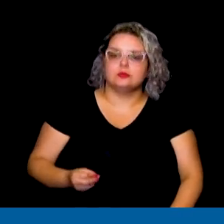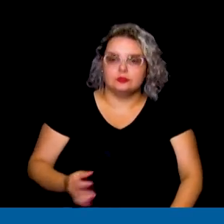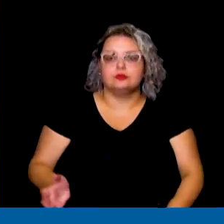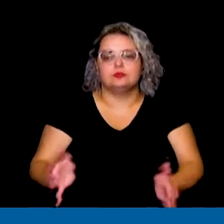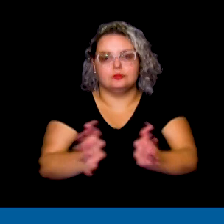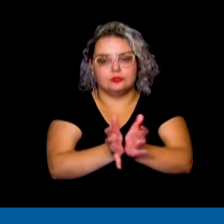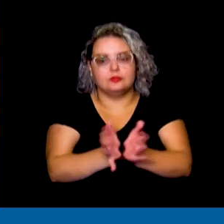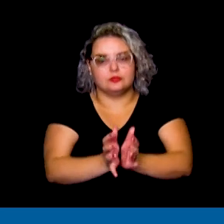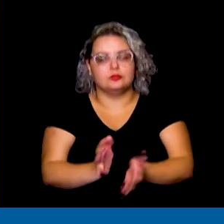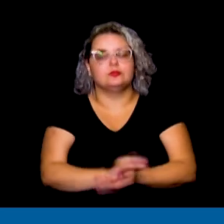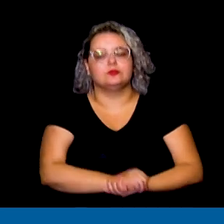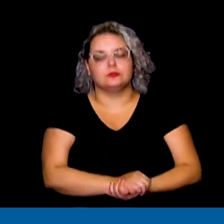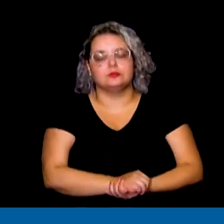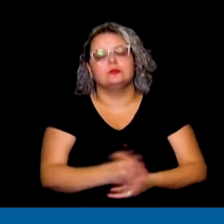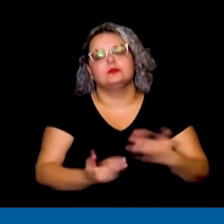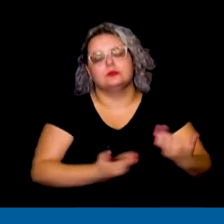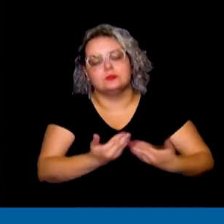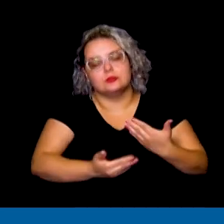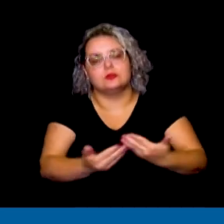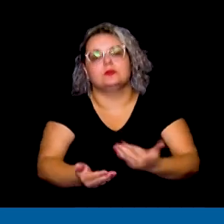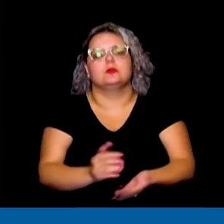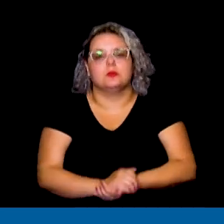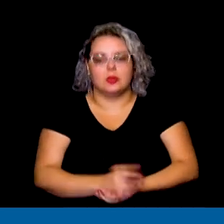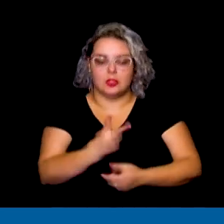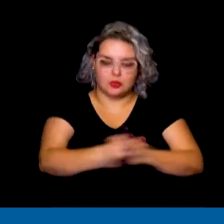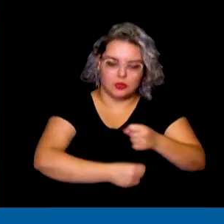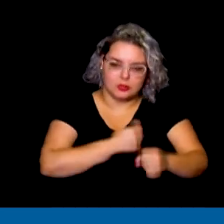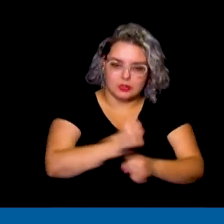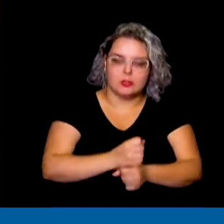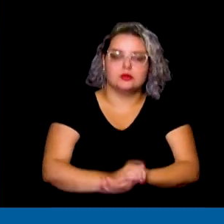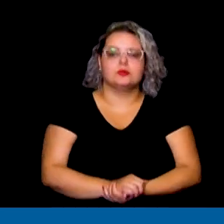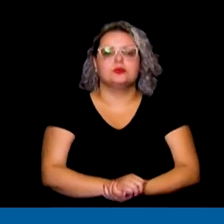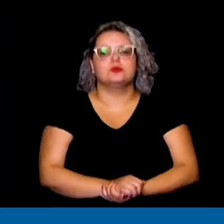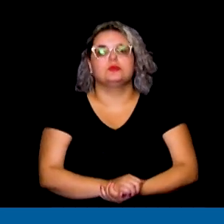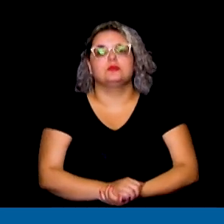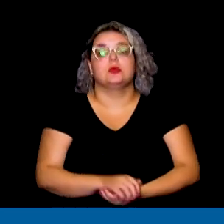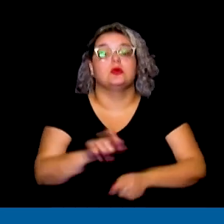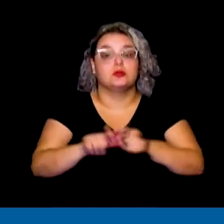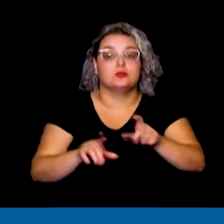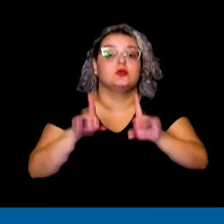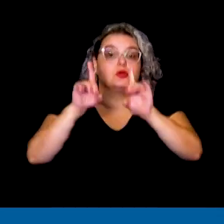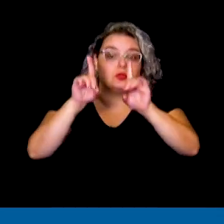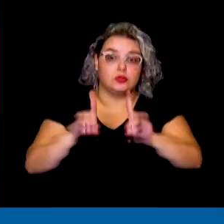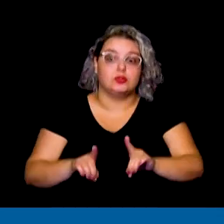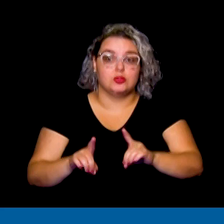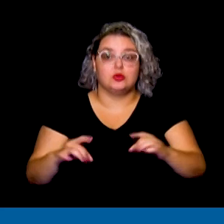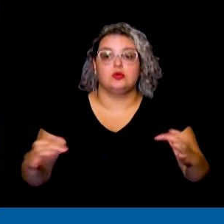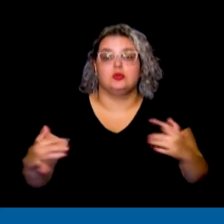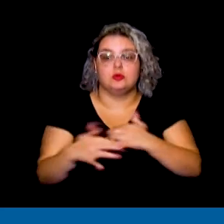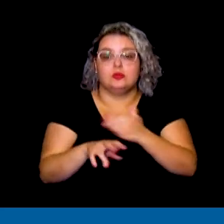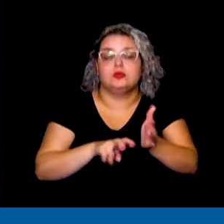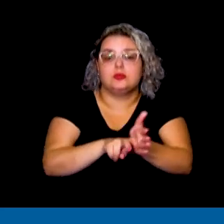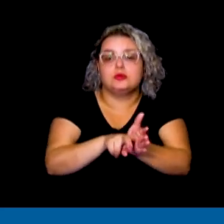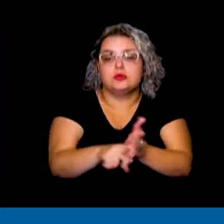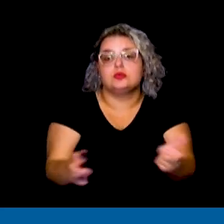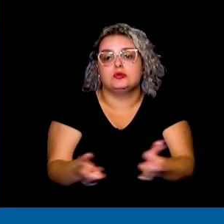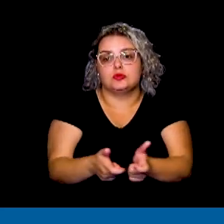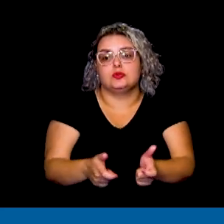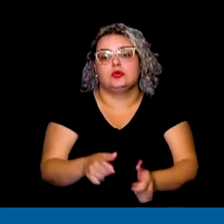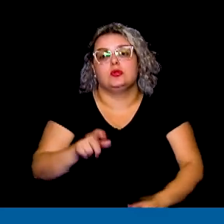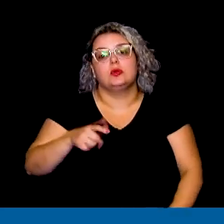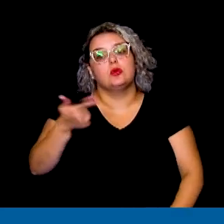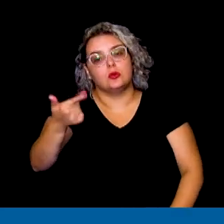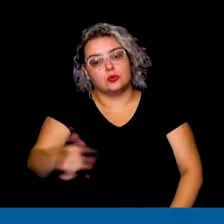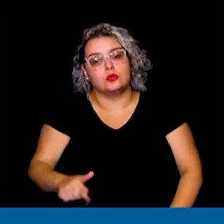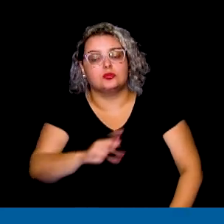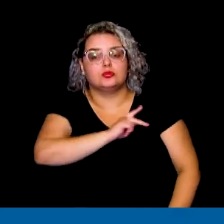este biênio estará à frente da comissão de mobilidade urbana e planejamento viário na de pessoas com deficiência